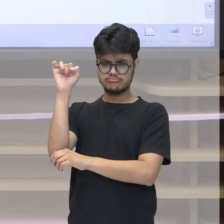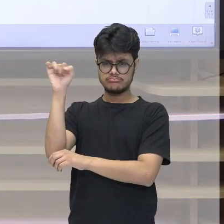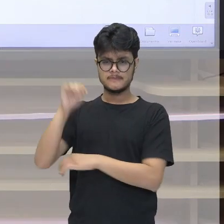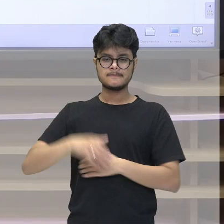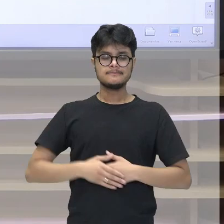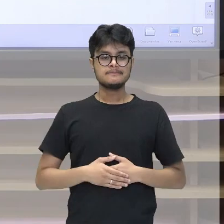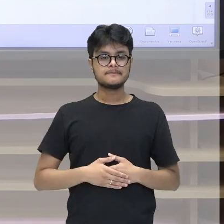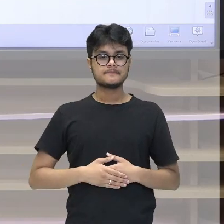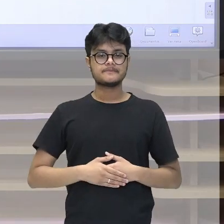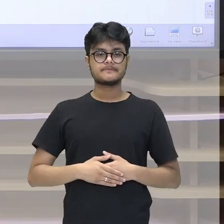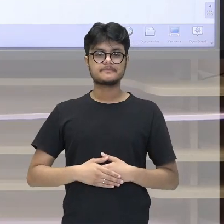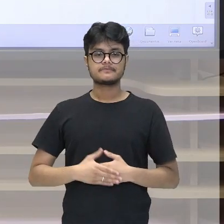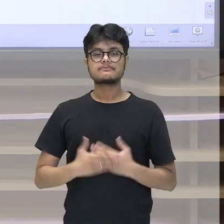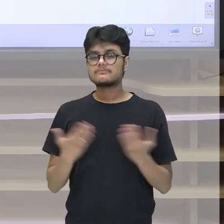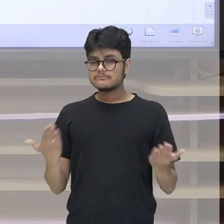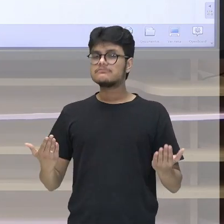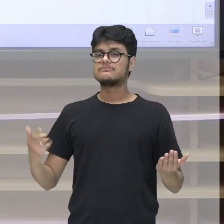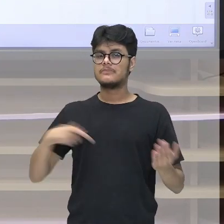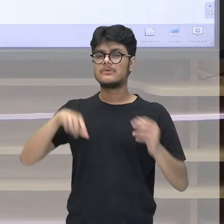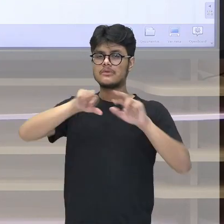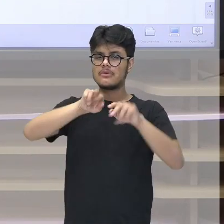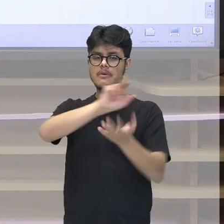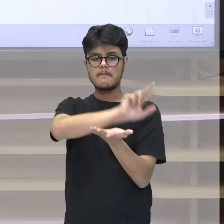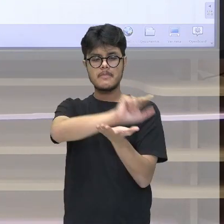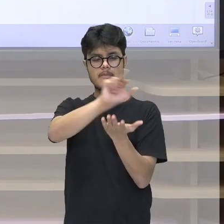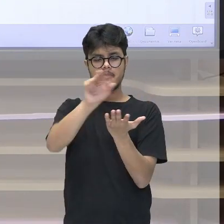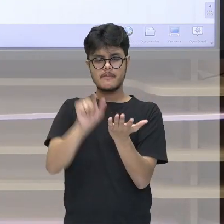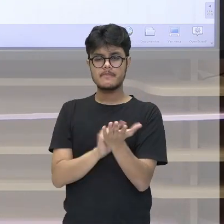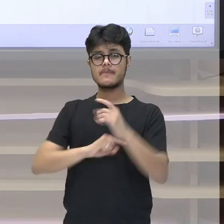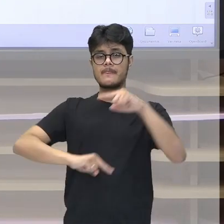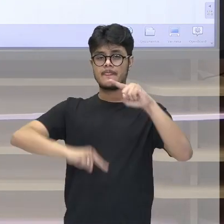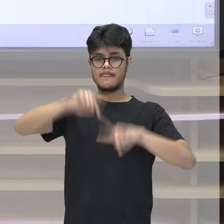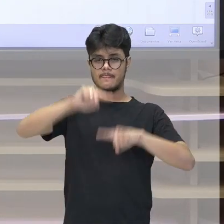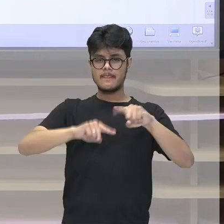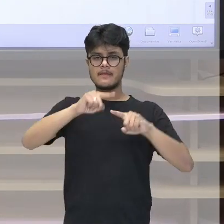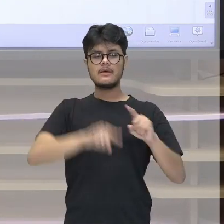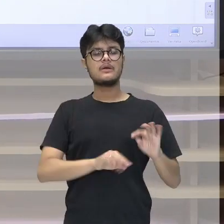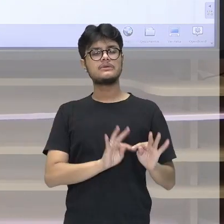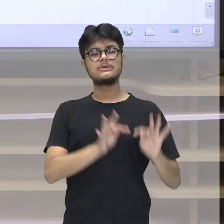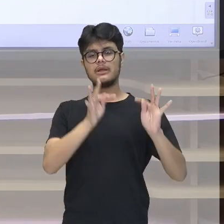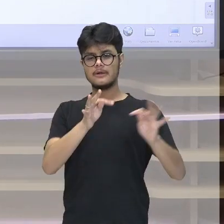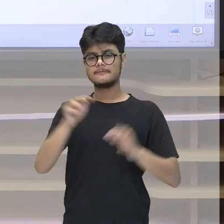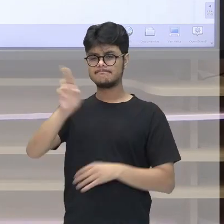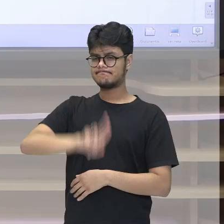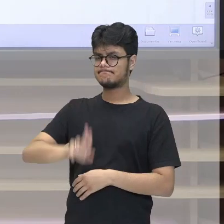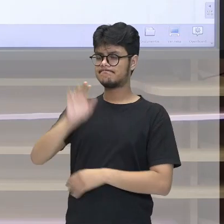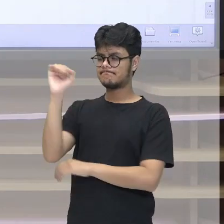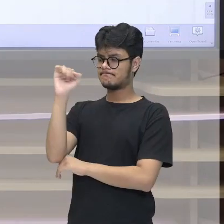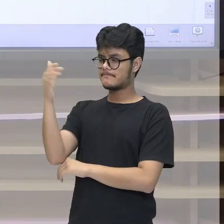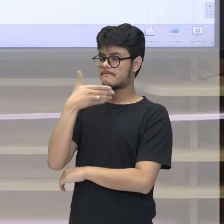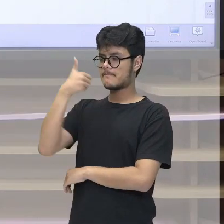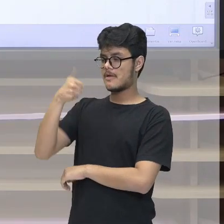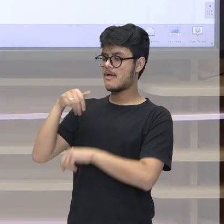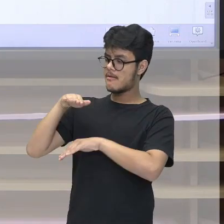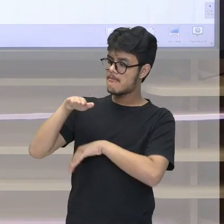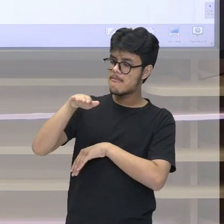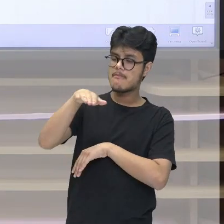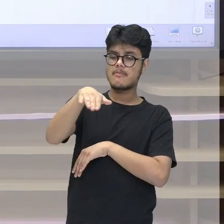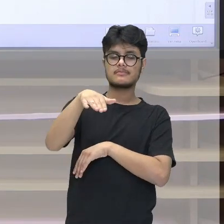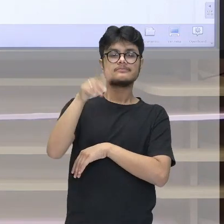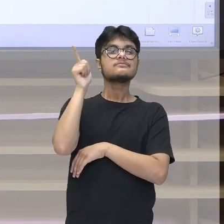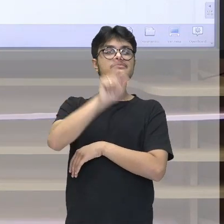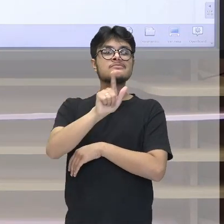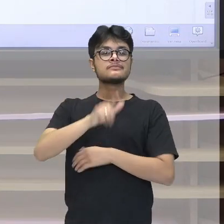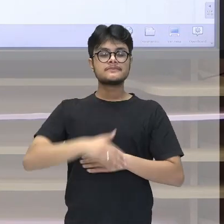máquina que é composto aí por vários equipamentos para que ele consiga funcionar. Então, o